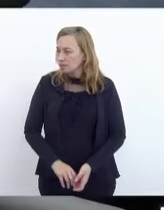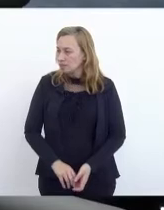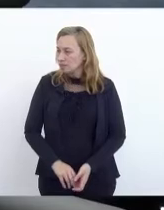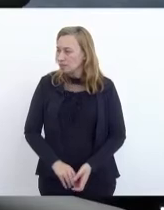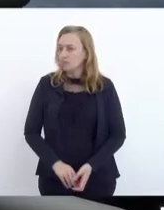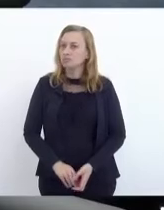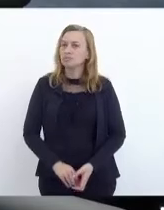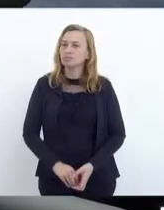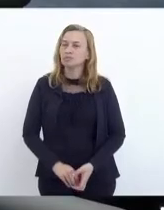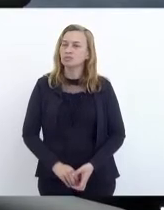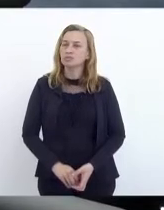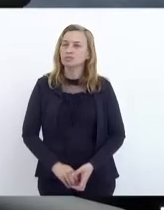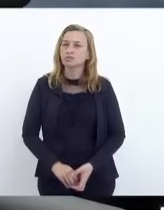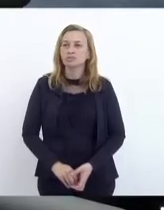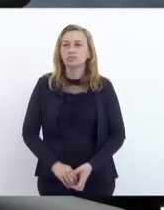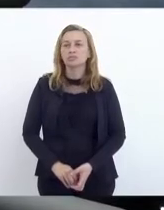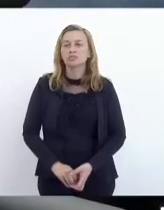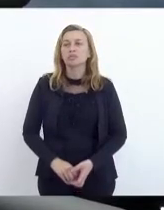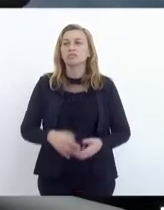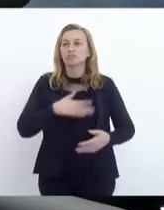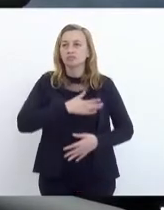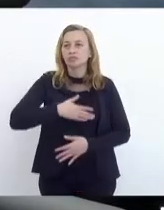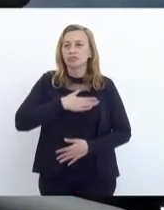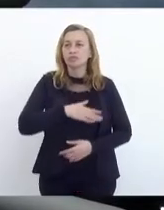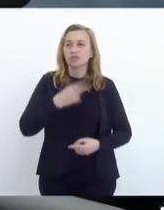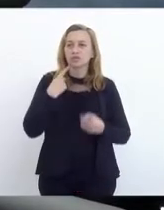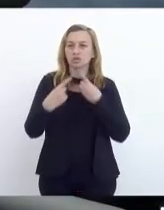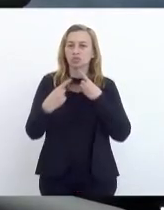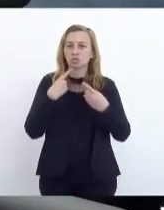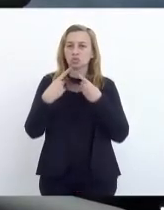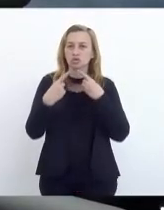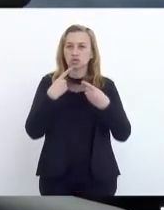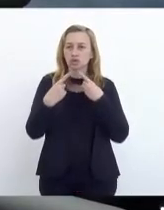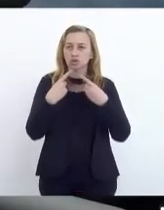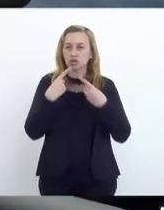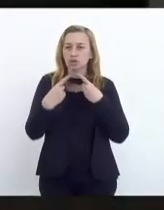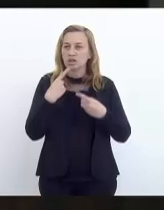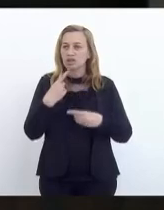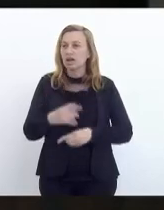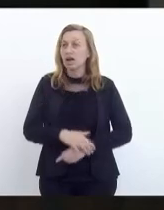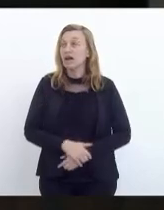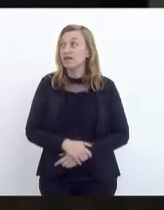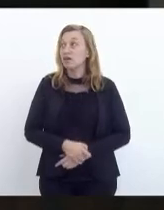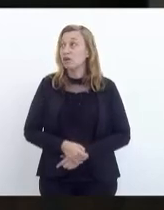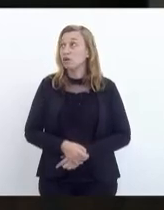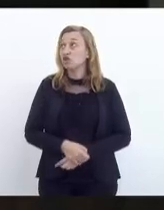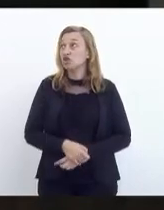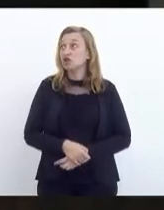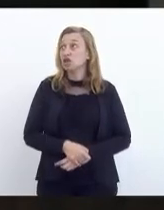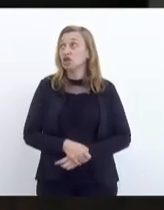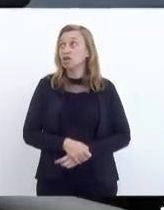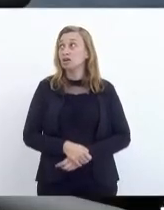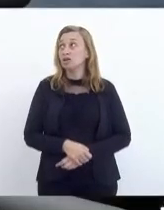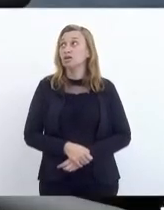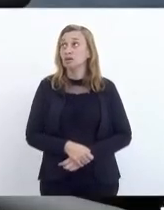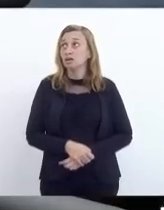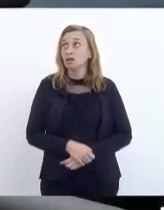Senhor presidente, eu gostaria de discutir esse projeto. Deputado Eliomar, para discutir. Em seguida, questão de ordem, deputada Mônica.